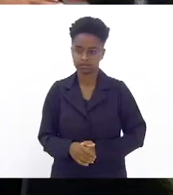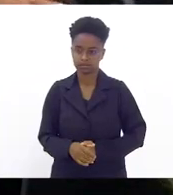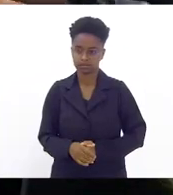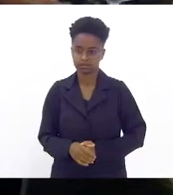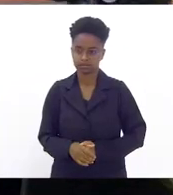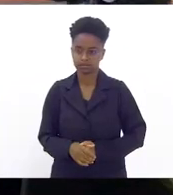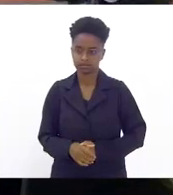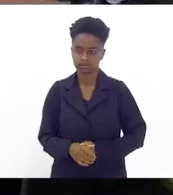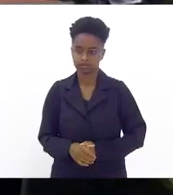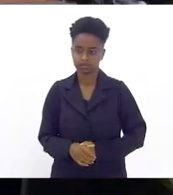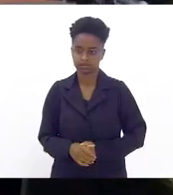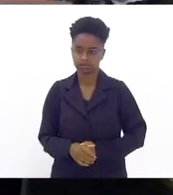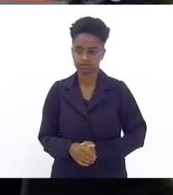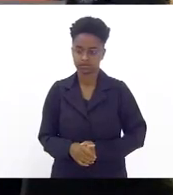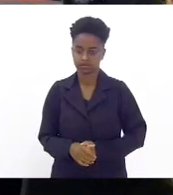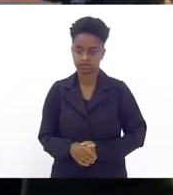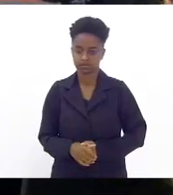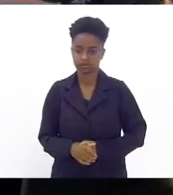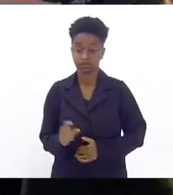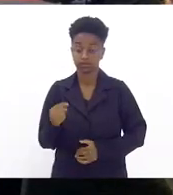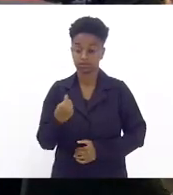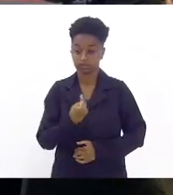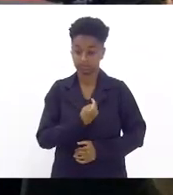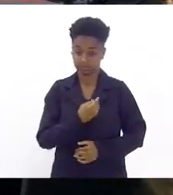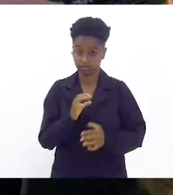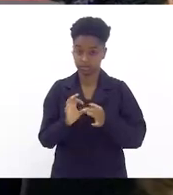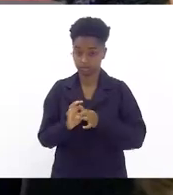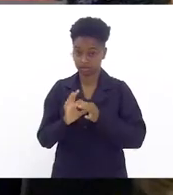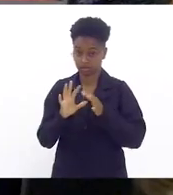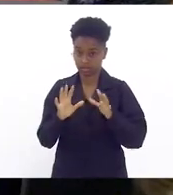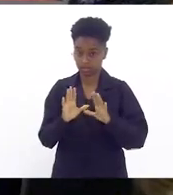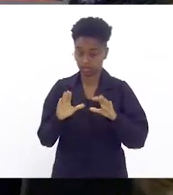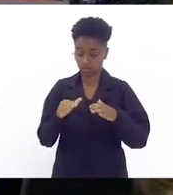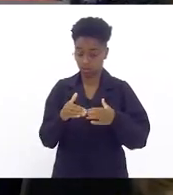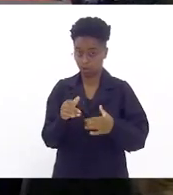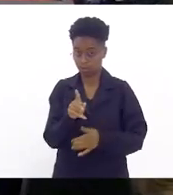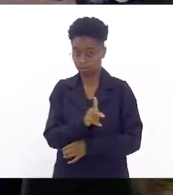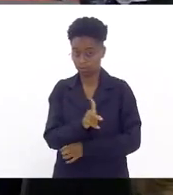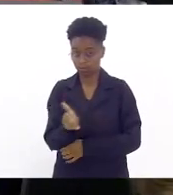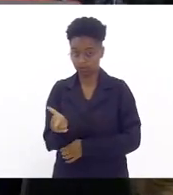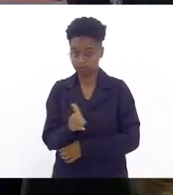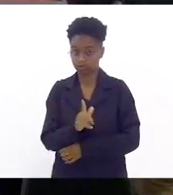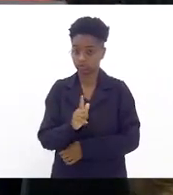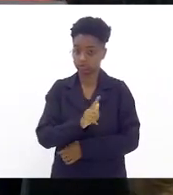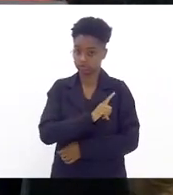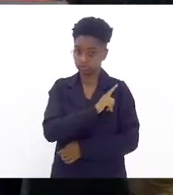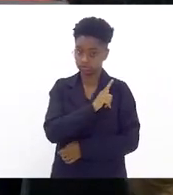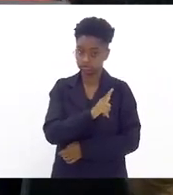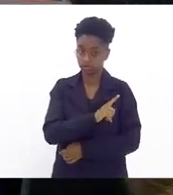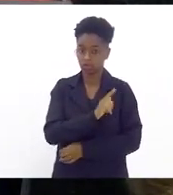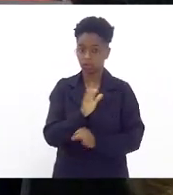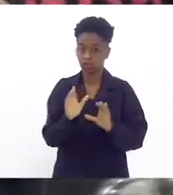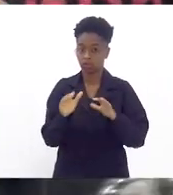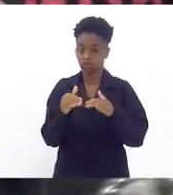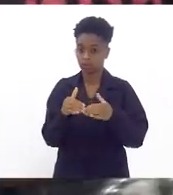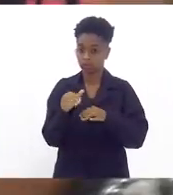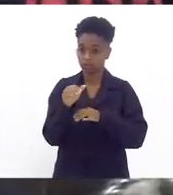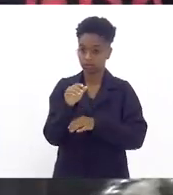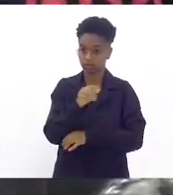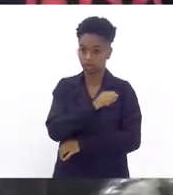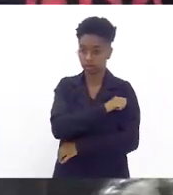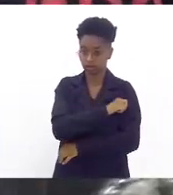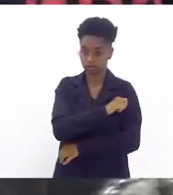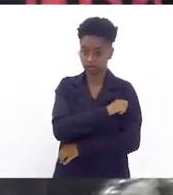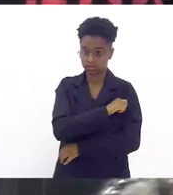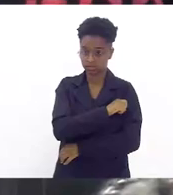né E nós nos expusemos enquanto o corpo docente gestão é comunidade discente